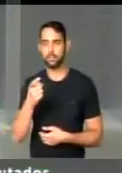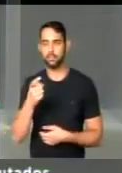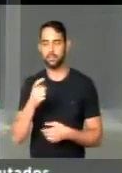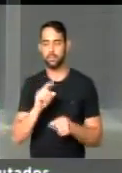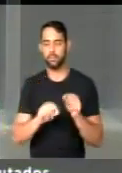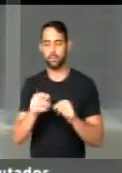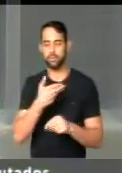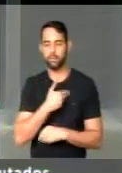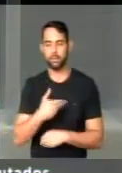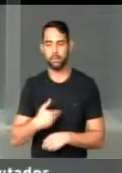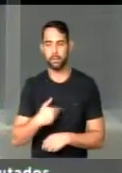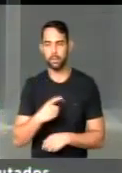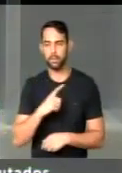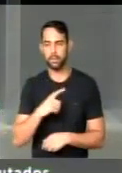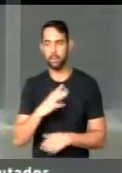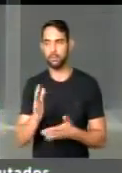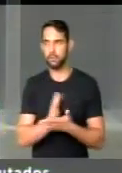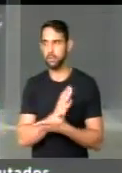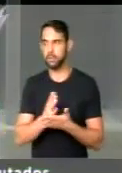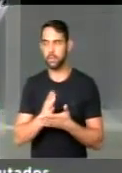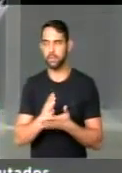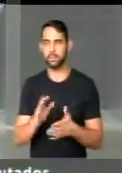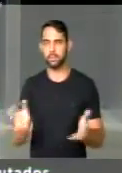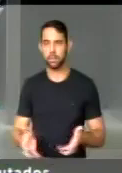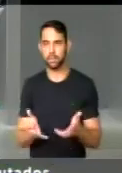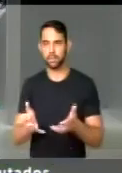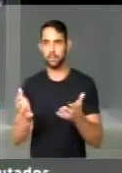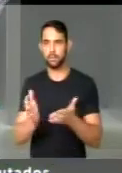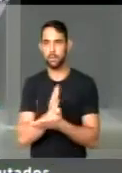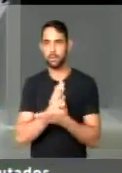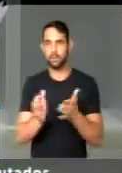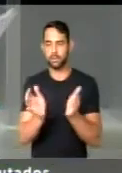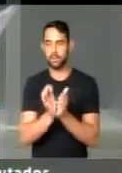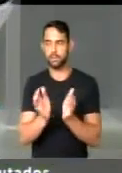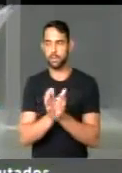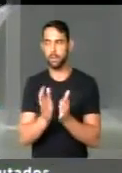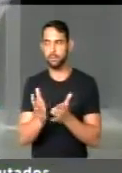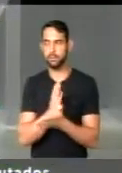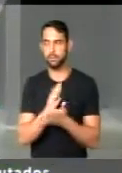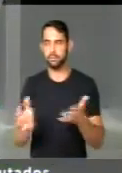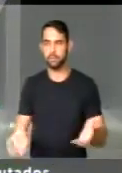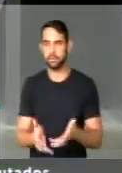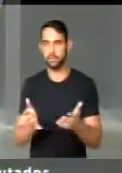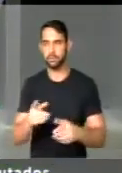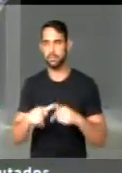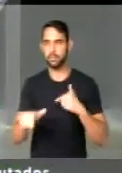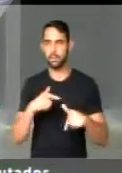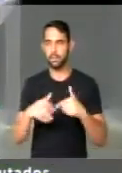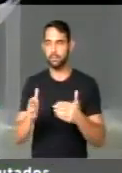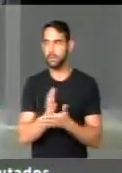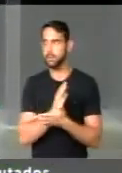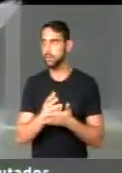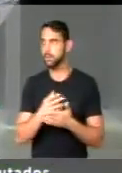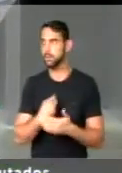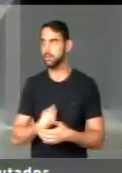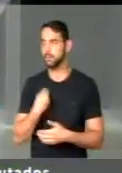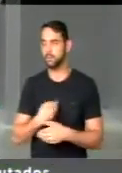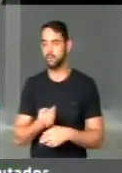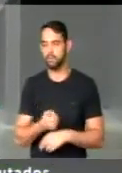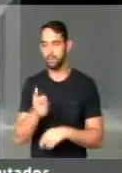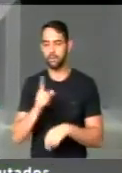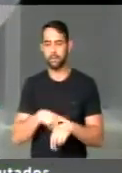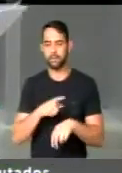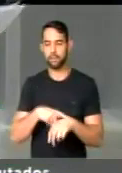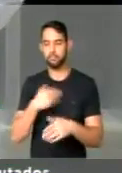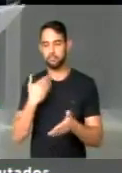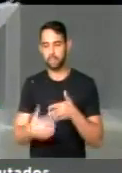O governo, ao invés de ser um incentivador, um fomentador da atividade, está um pouco